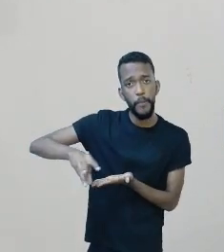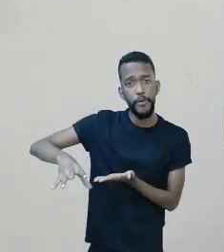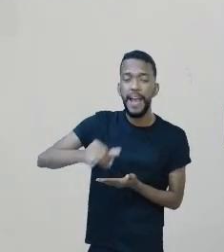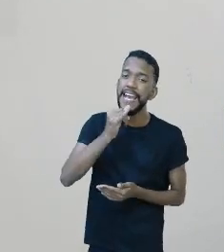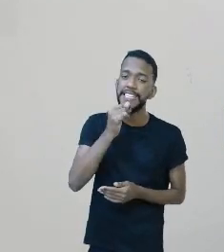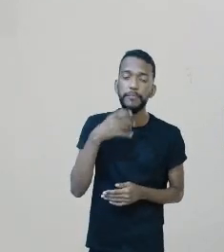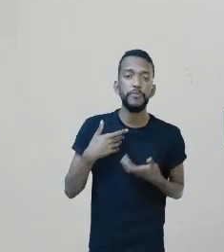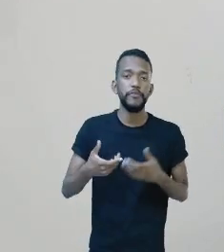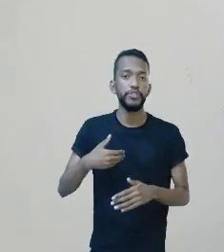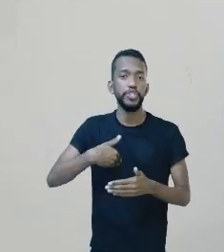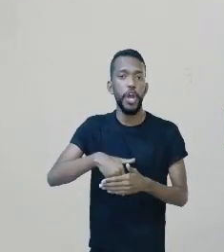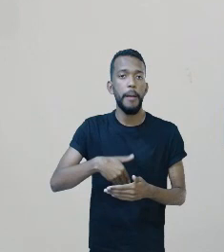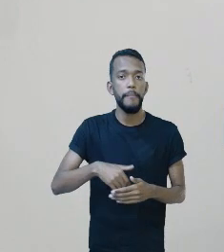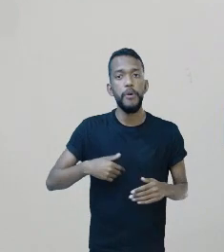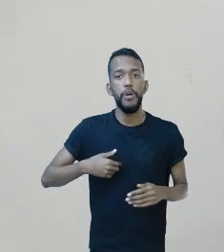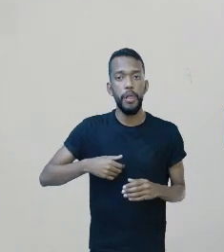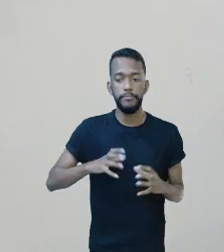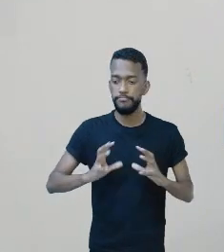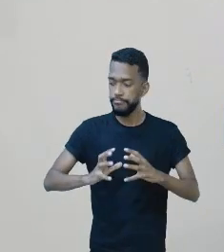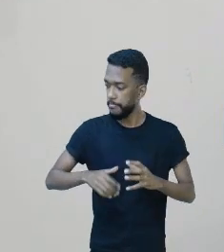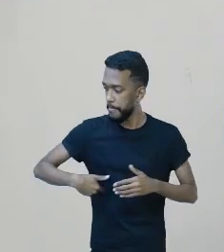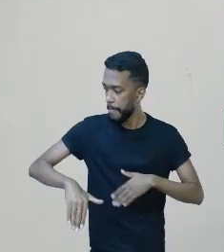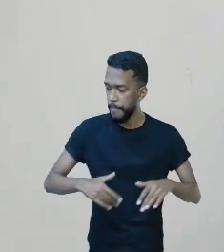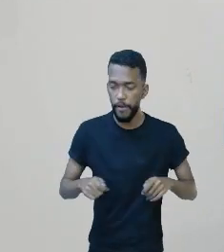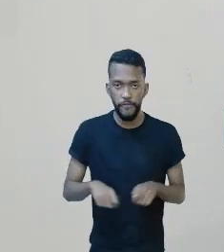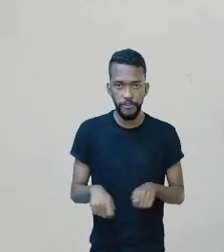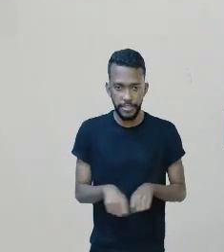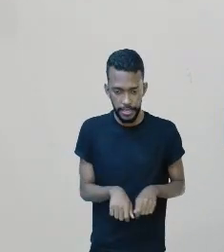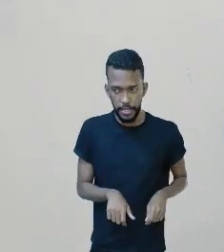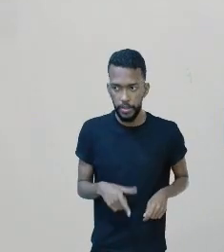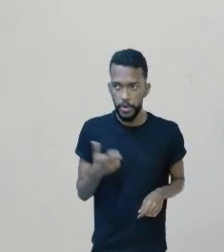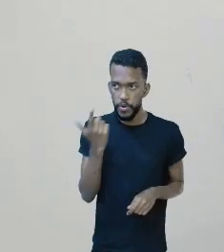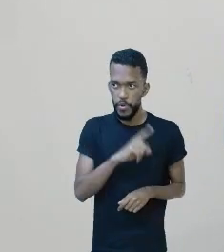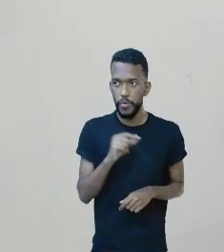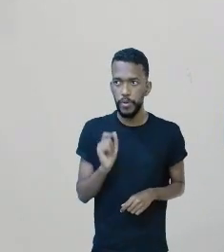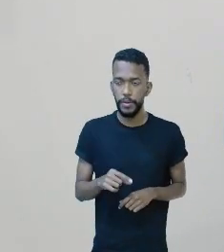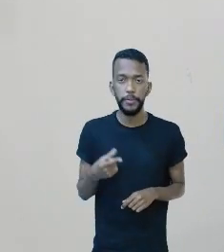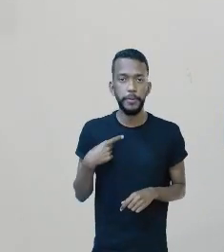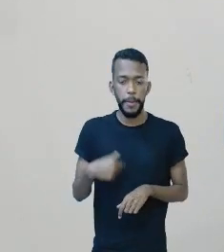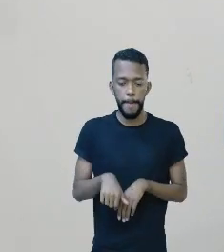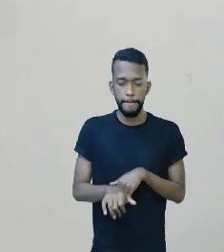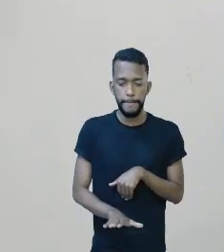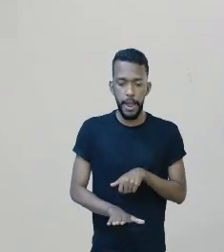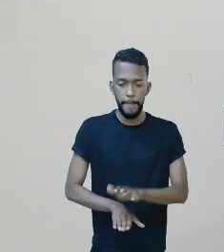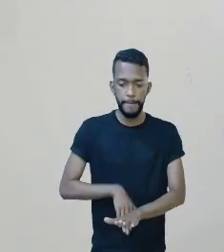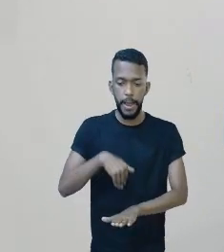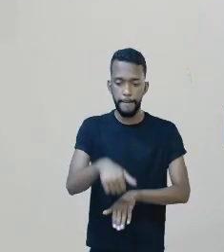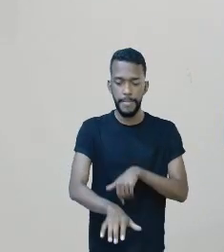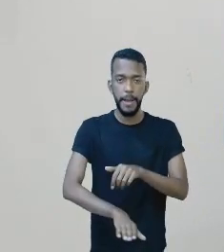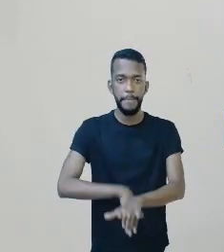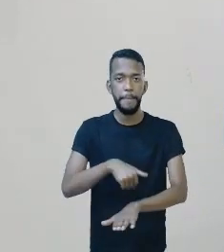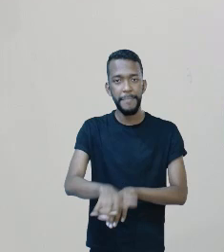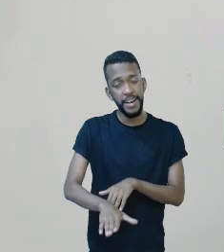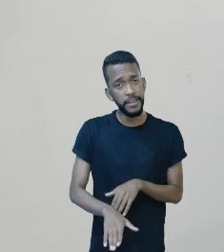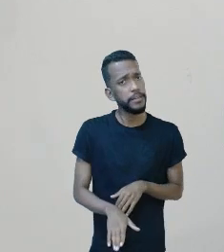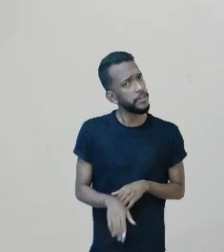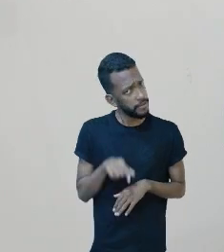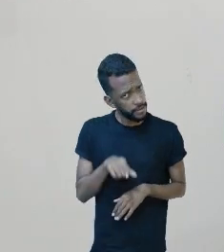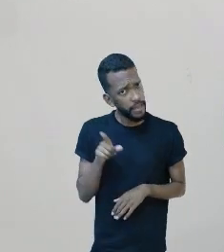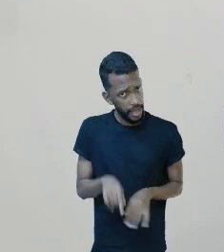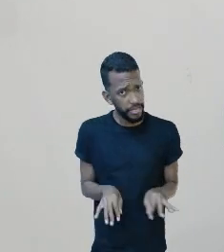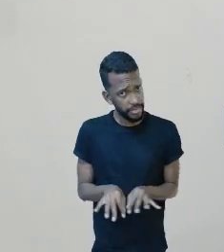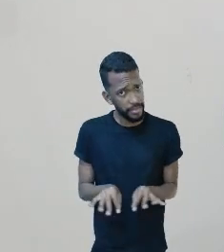bola, por exemplo, que eu vou fazer a medição da minha barra, eu conto de acordo com os meus passos. Isso